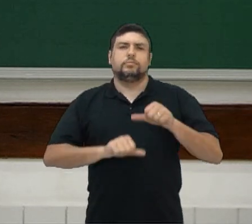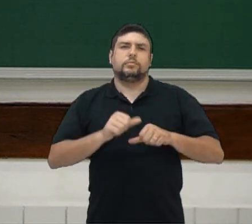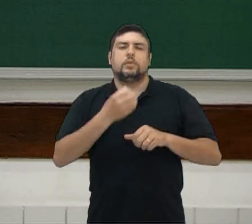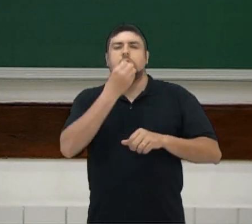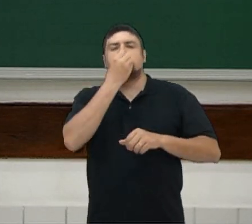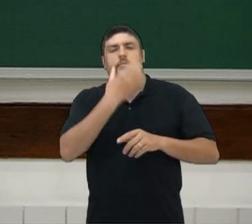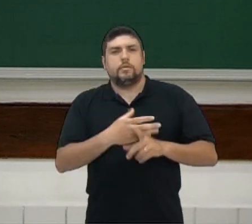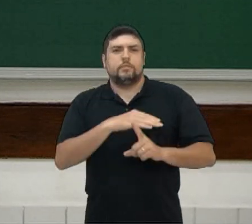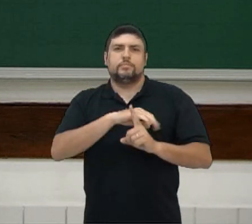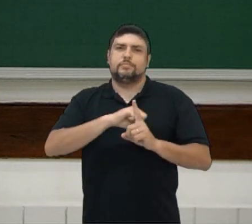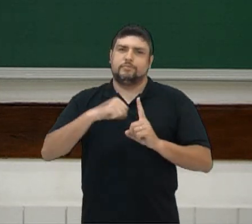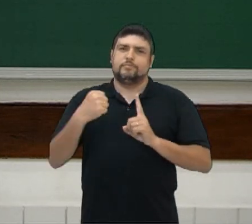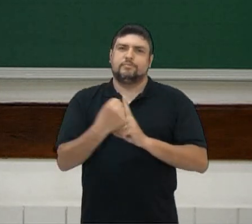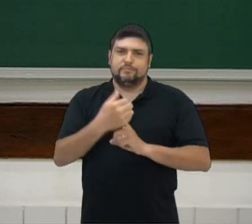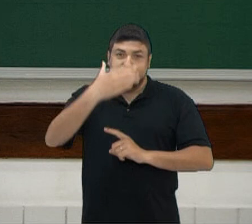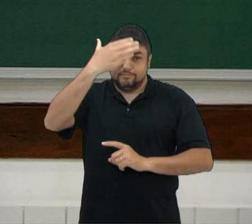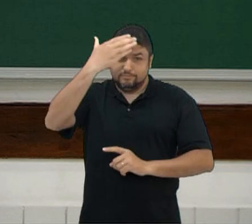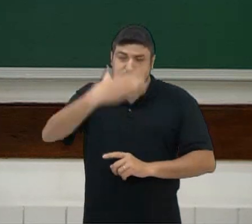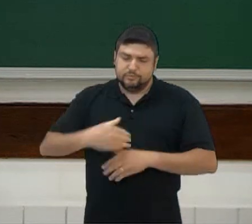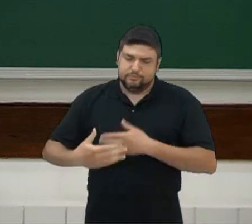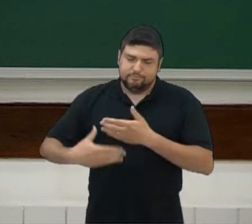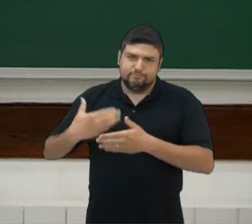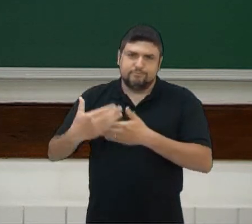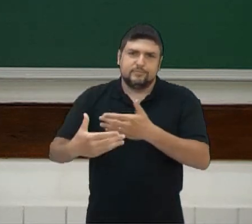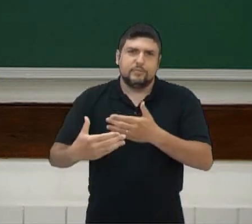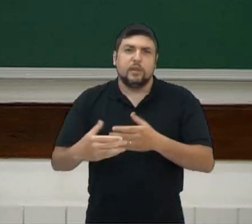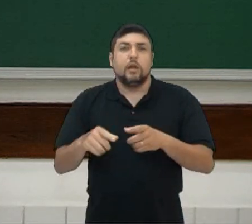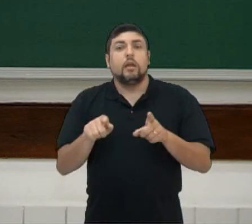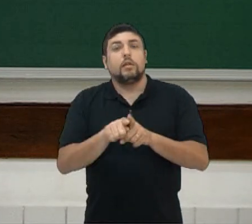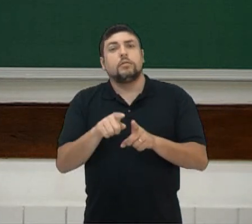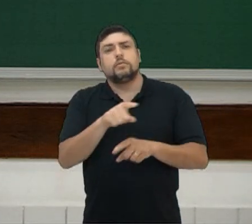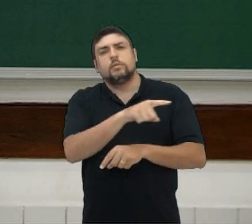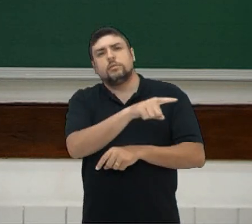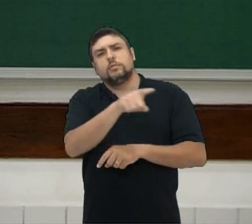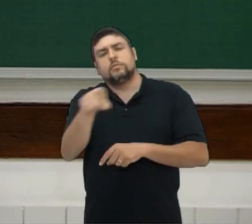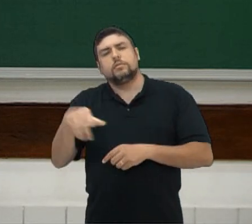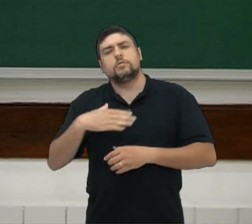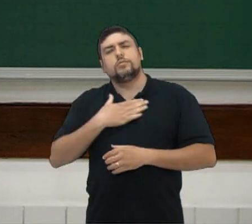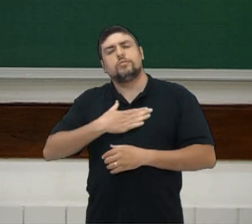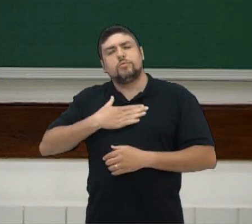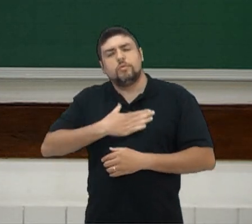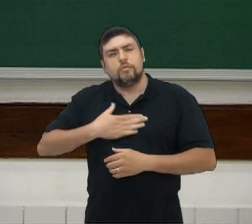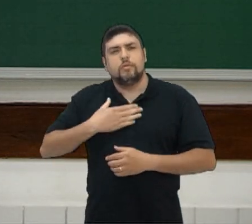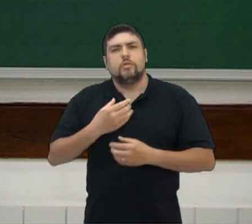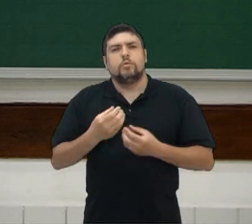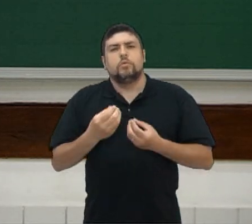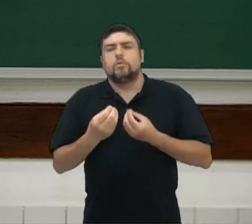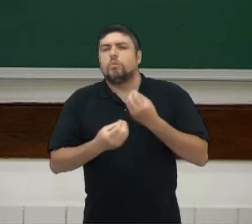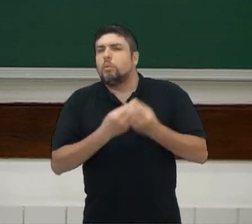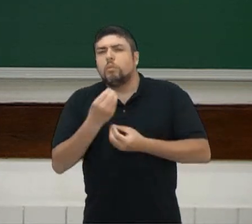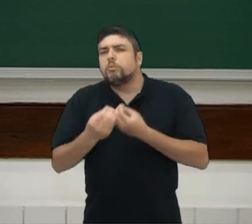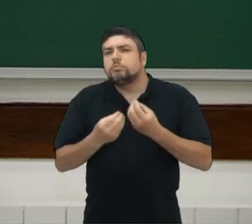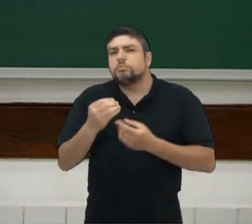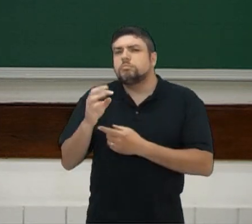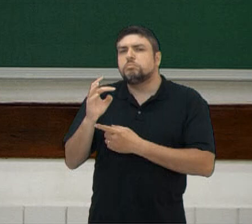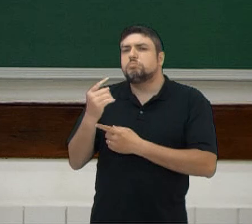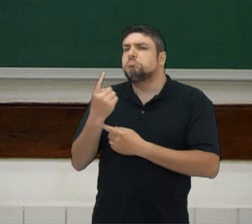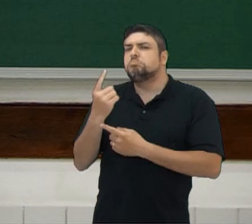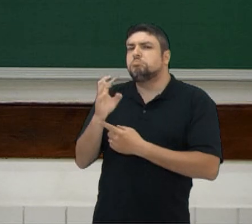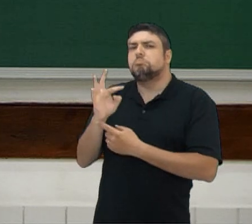isso e aposto que vocês vão gostar também. Como vocês estão, como que foi esse primeiro